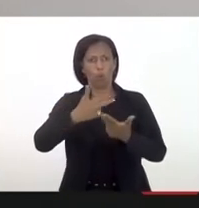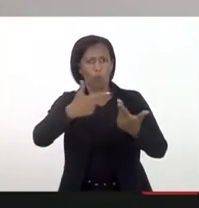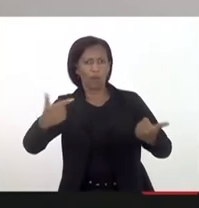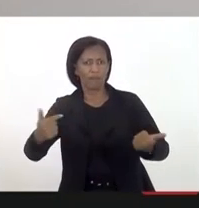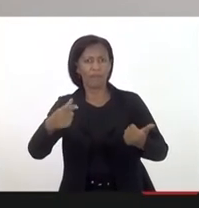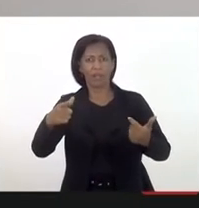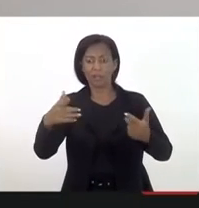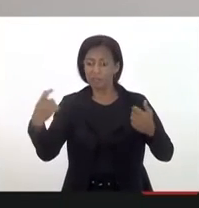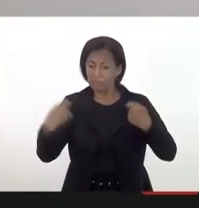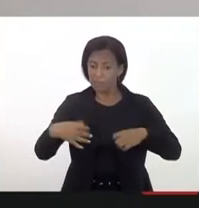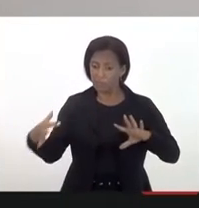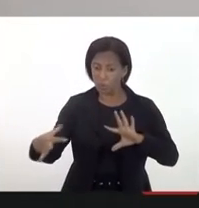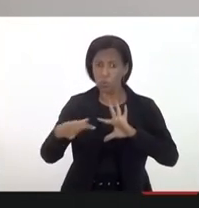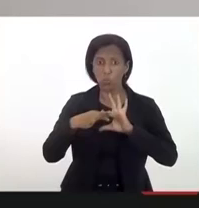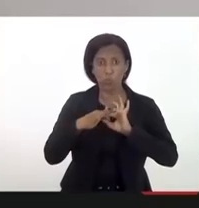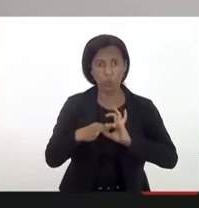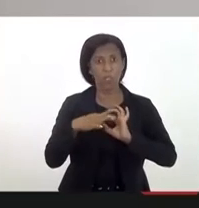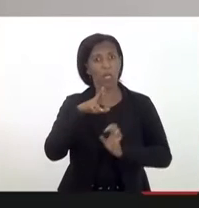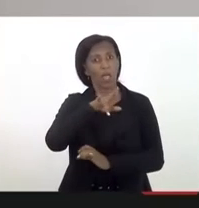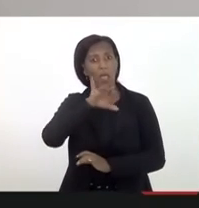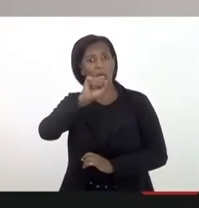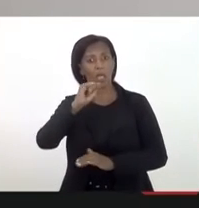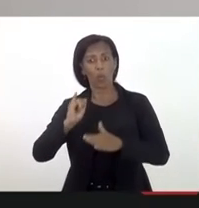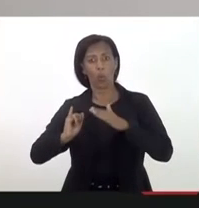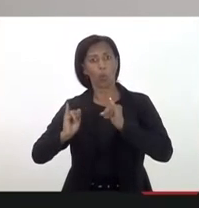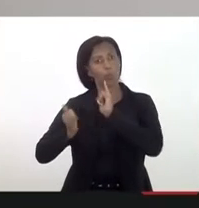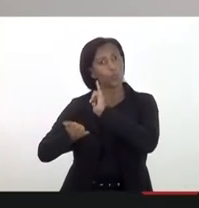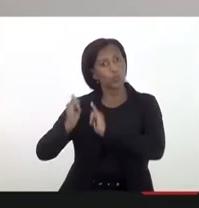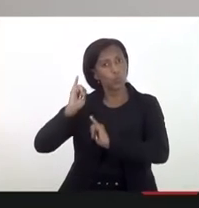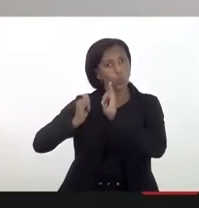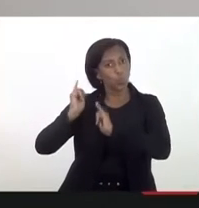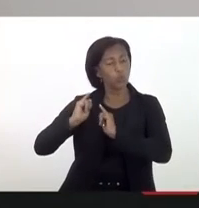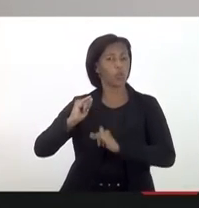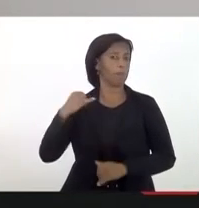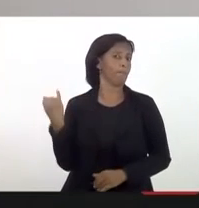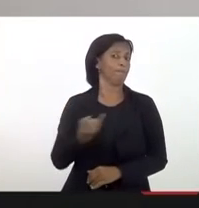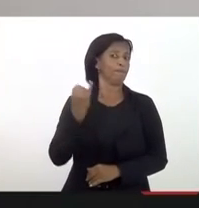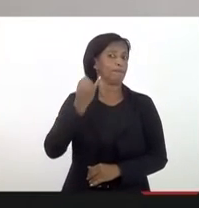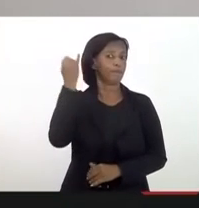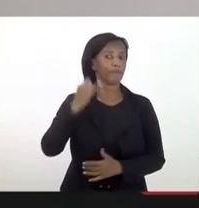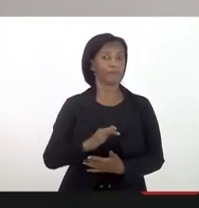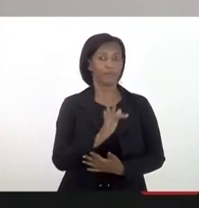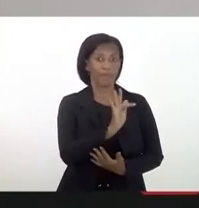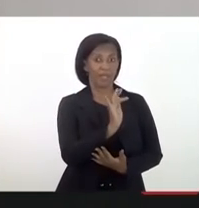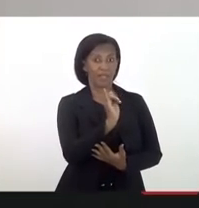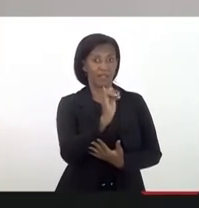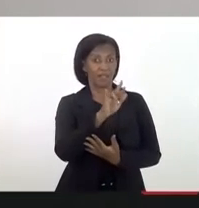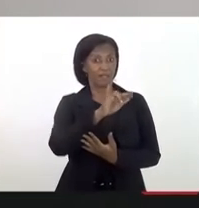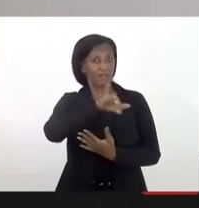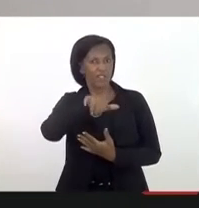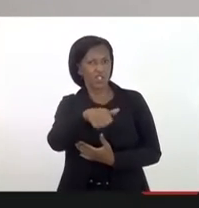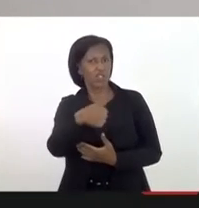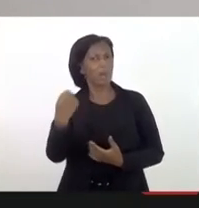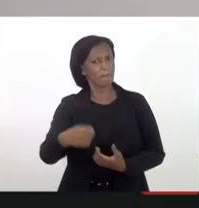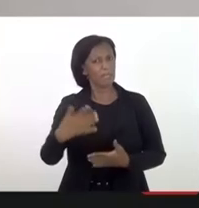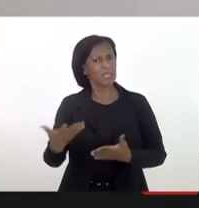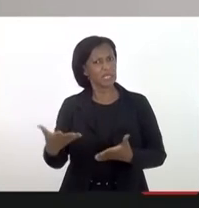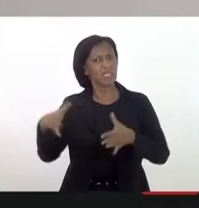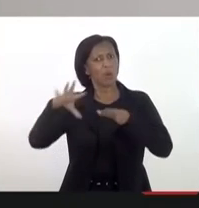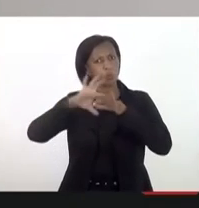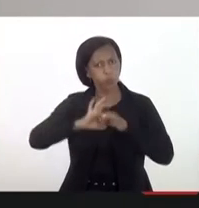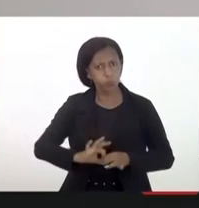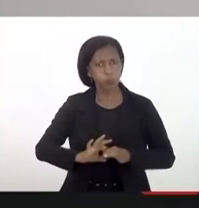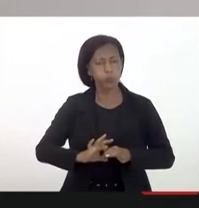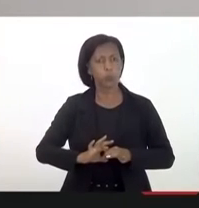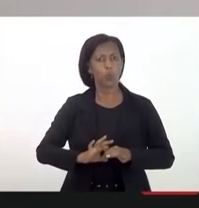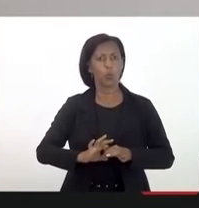a gente se unir. E a Rio Indústria é fundamental nisso. A Firjan tem que incorporar isso, tá, Sérgio? A Firjan não incorporou